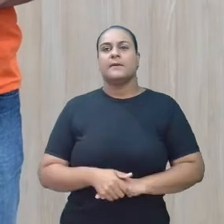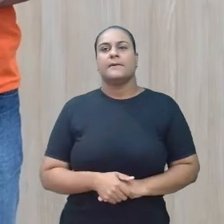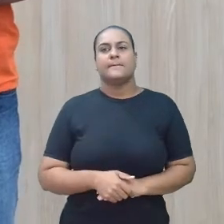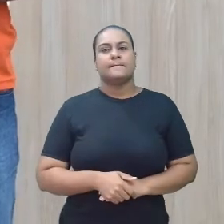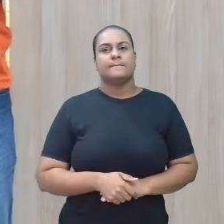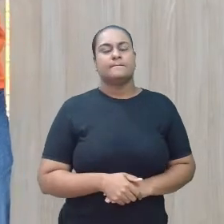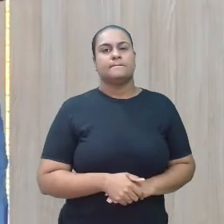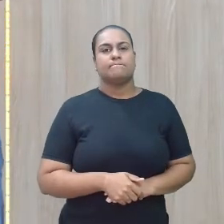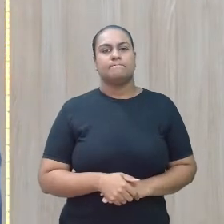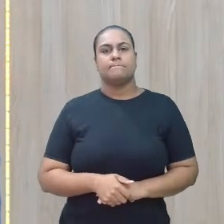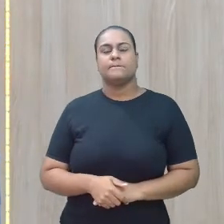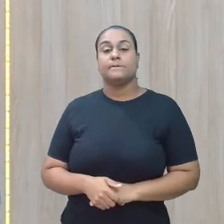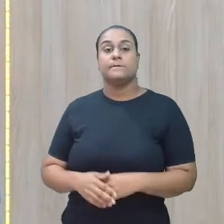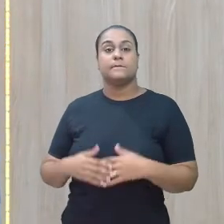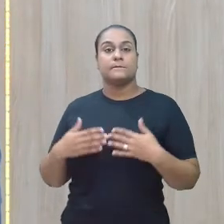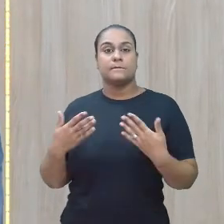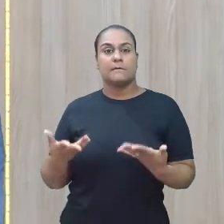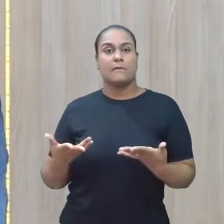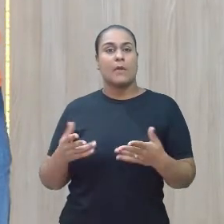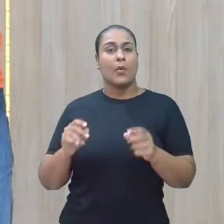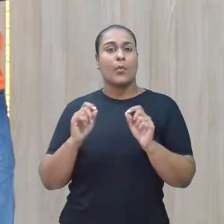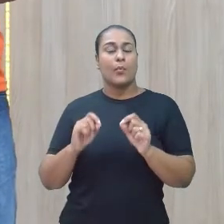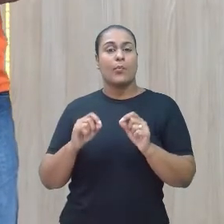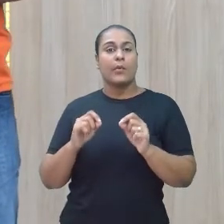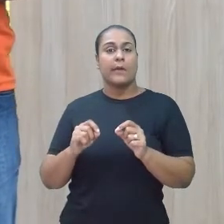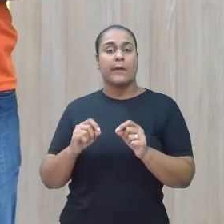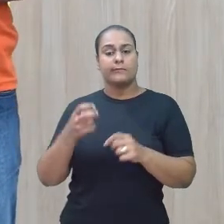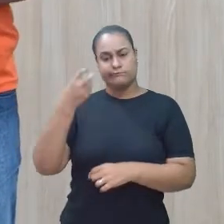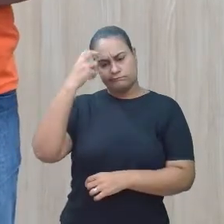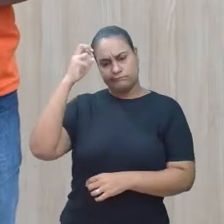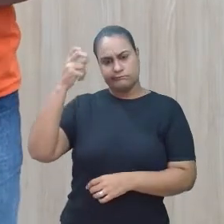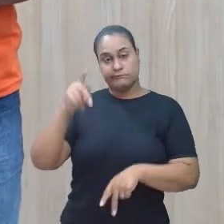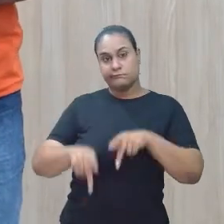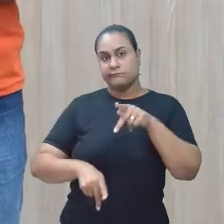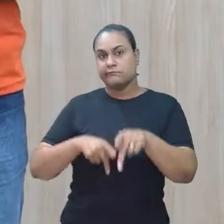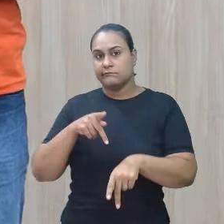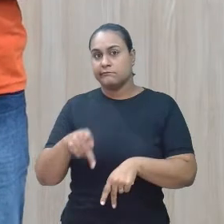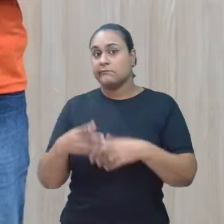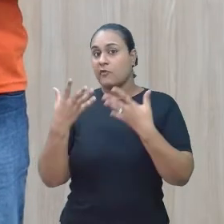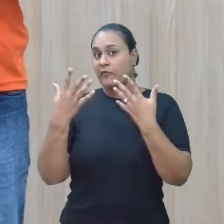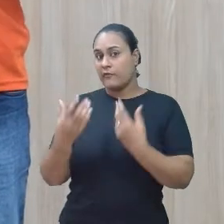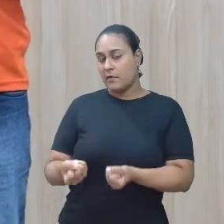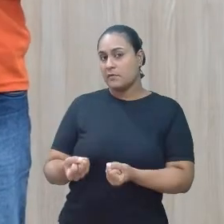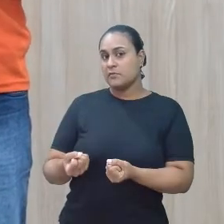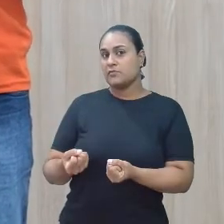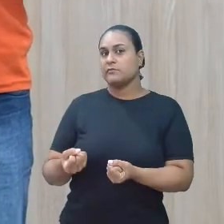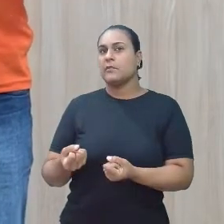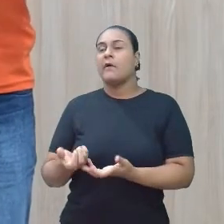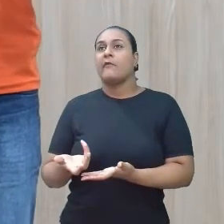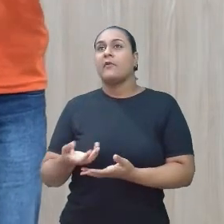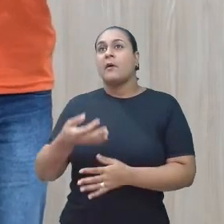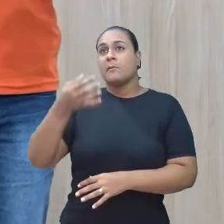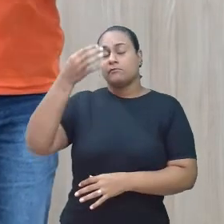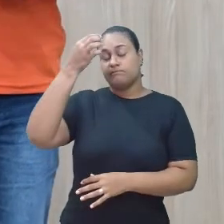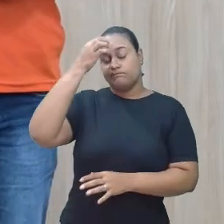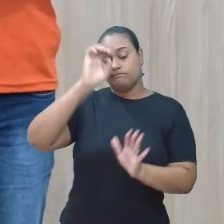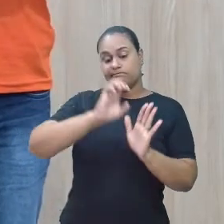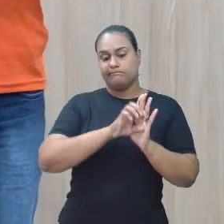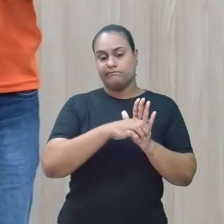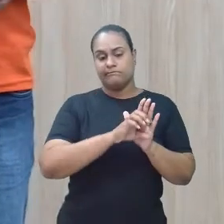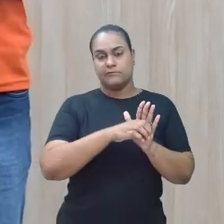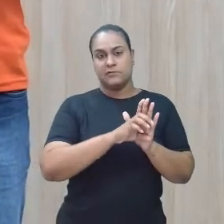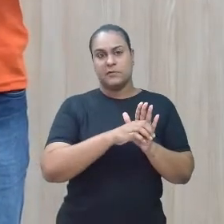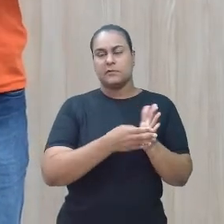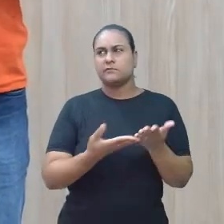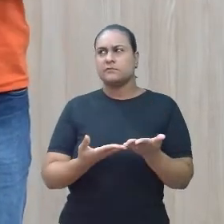certo? Então é isso, gente. O que seria cultura popular? Vamos falar sobre essa cultura popular de forma conceitual, porque aqui, eu